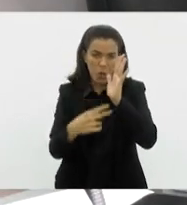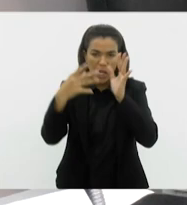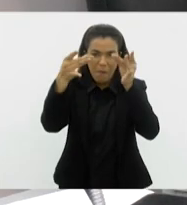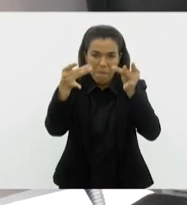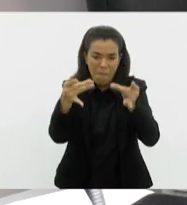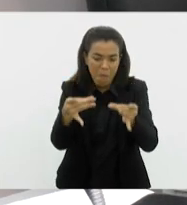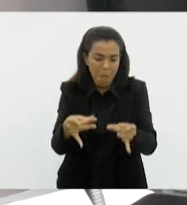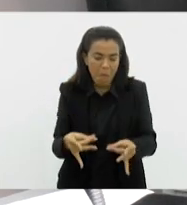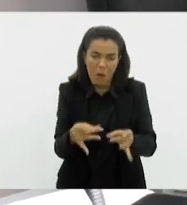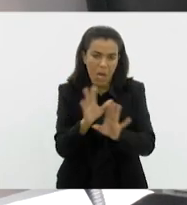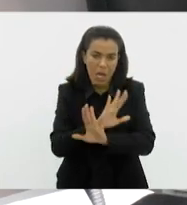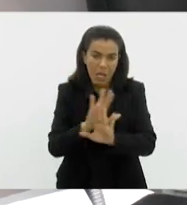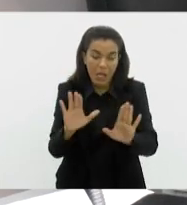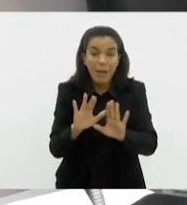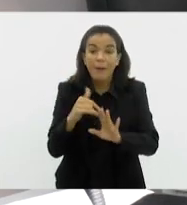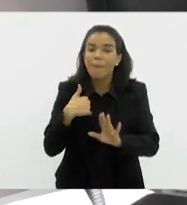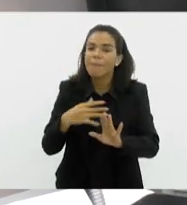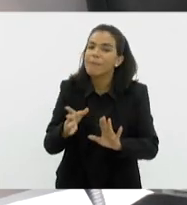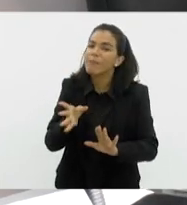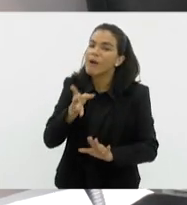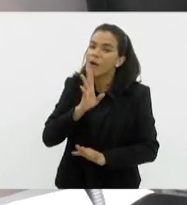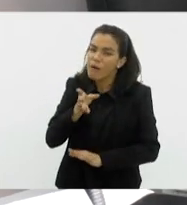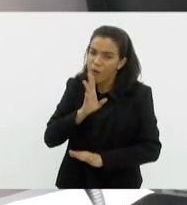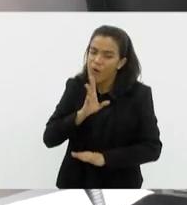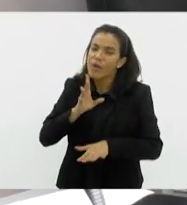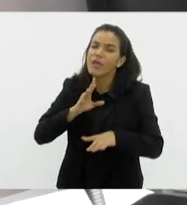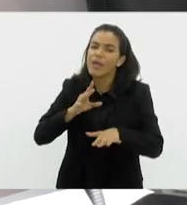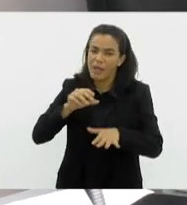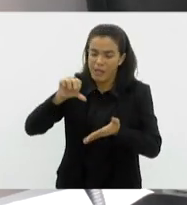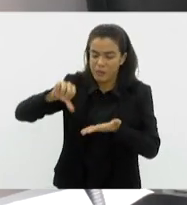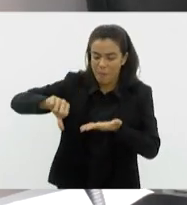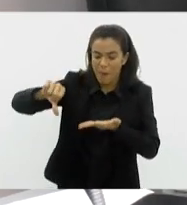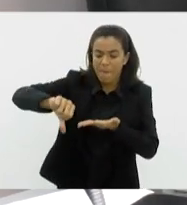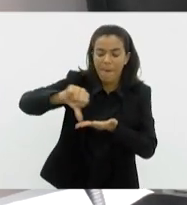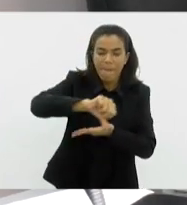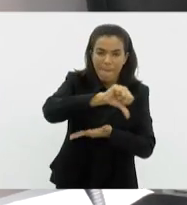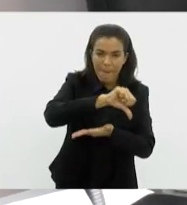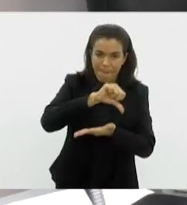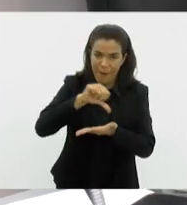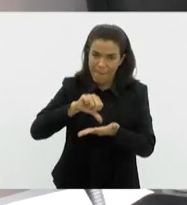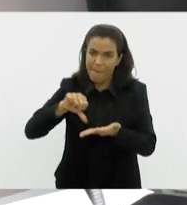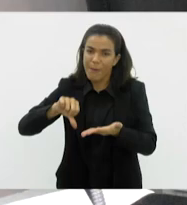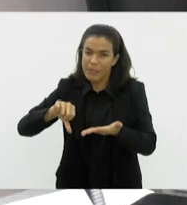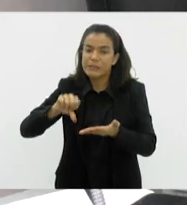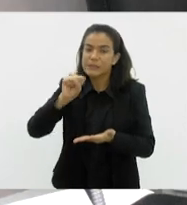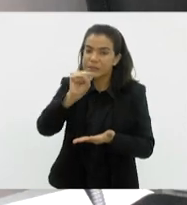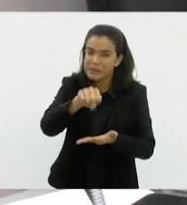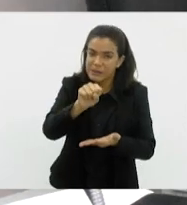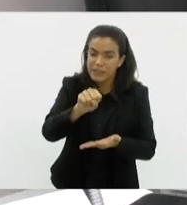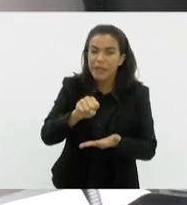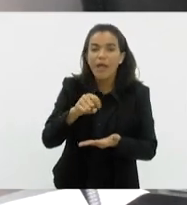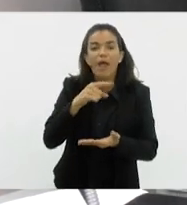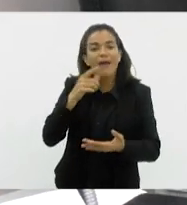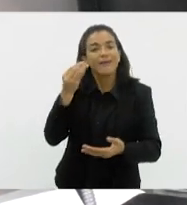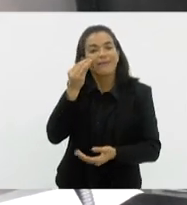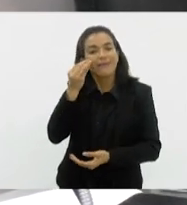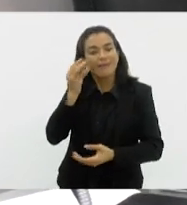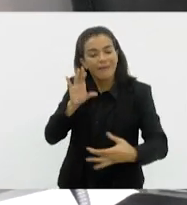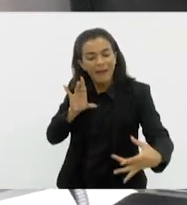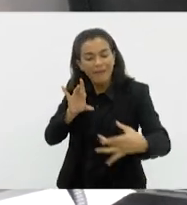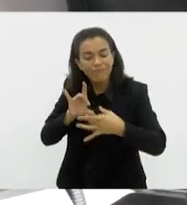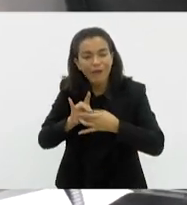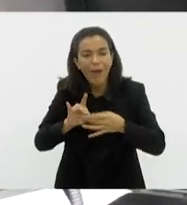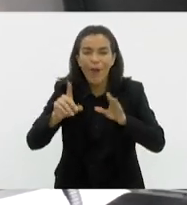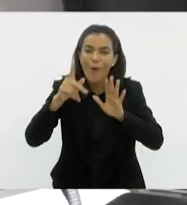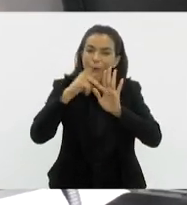na íntegra, mas conheço um pouco do circuito em várias regiões do Rio de Janeiro, é justamente tentar conciliar um programa que envolva